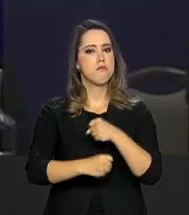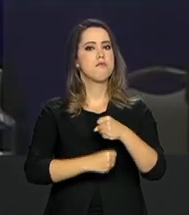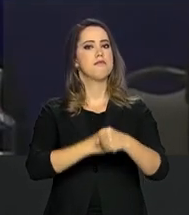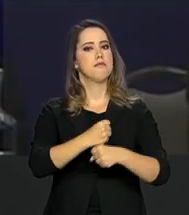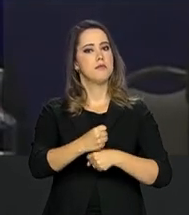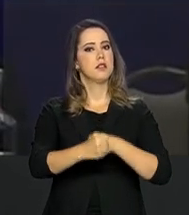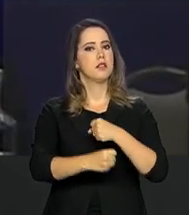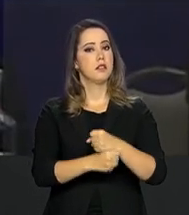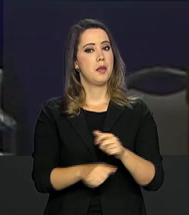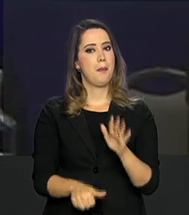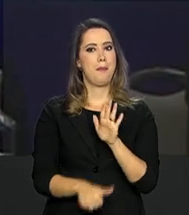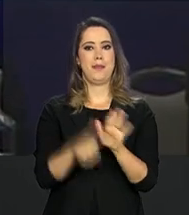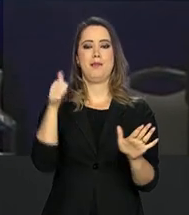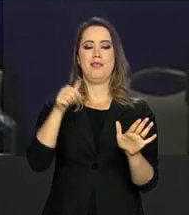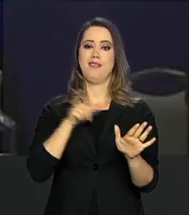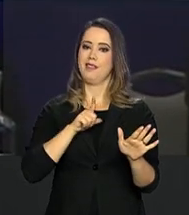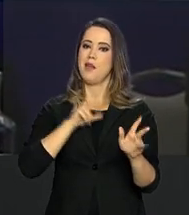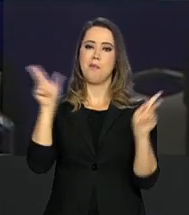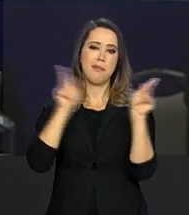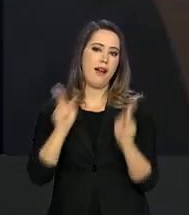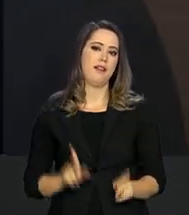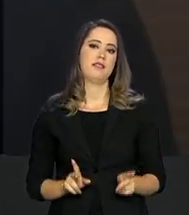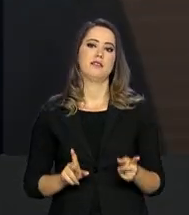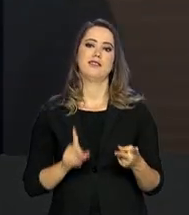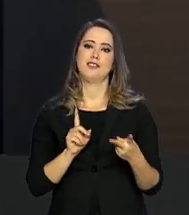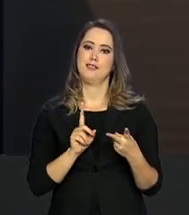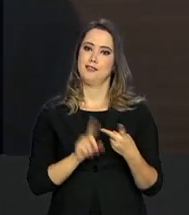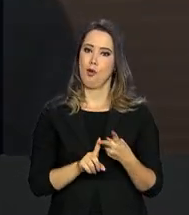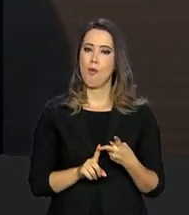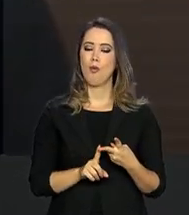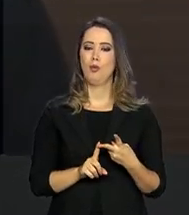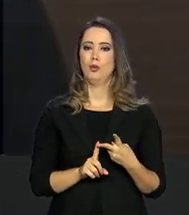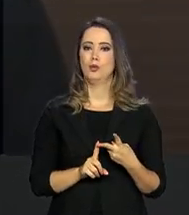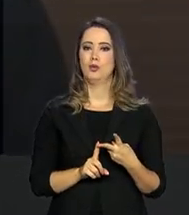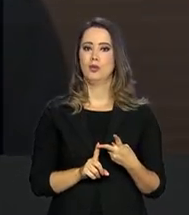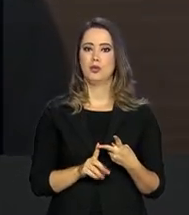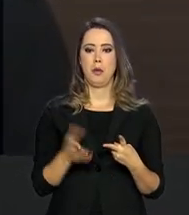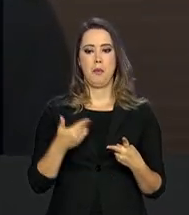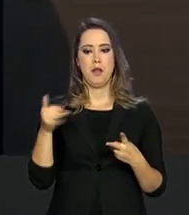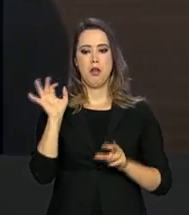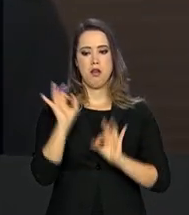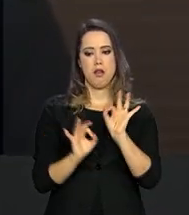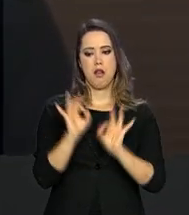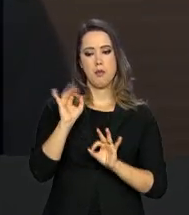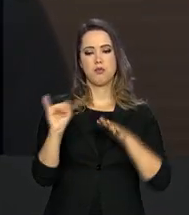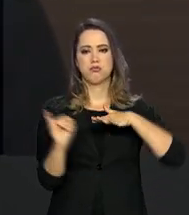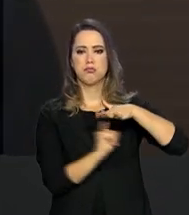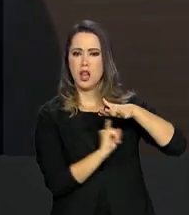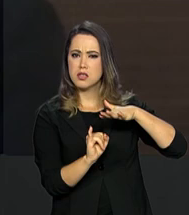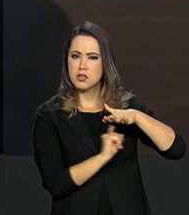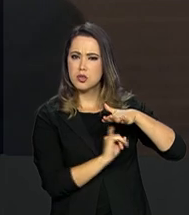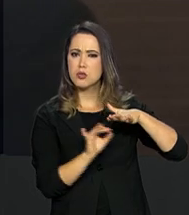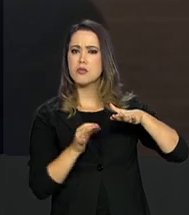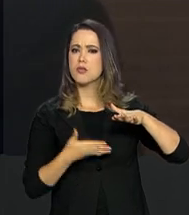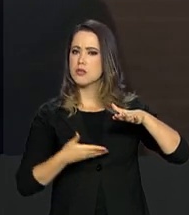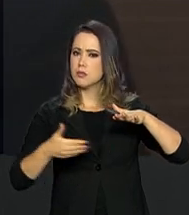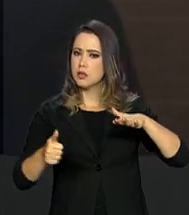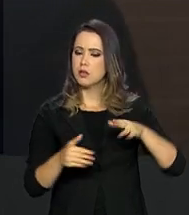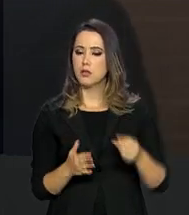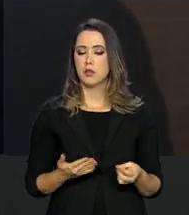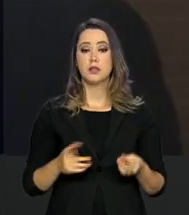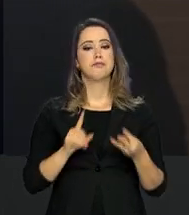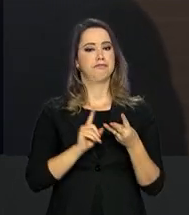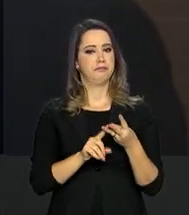na promoção da paz segundo no aprimoramento institucional e de igual maneira no enfrentamento das